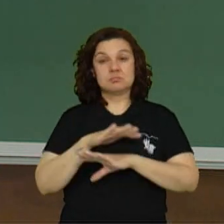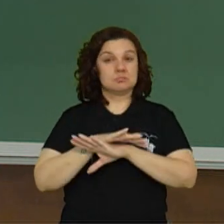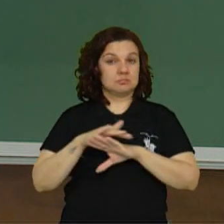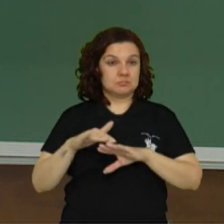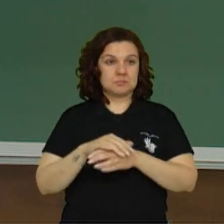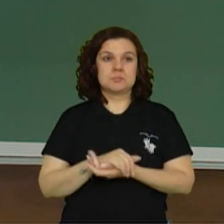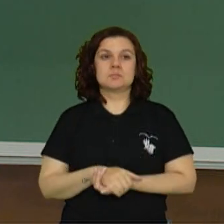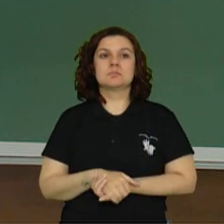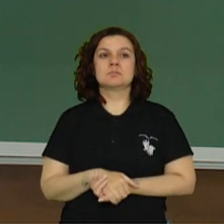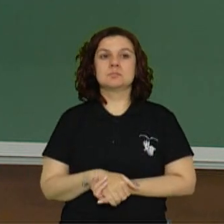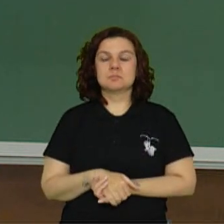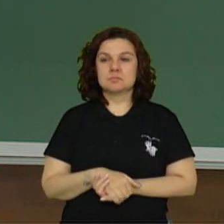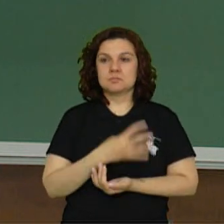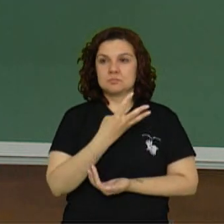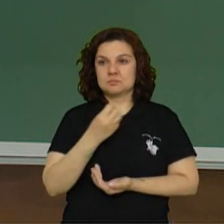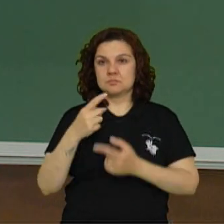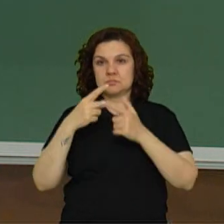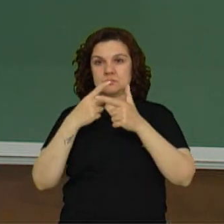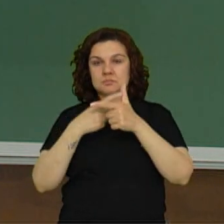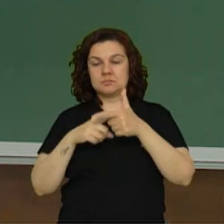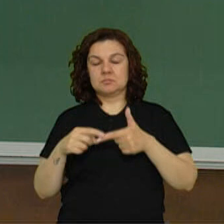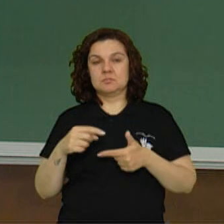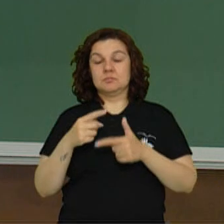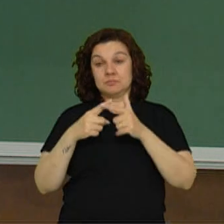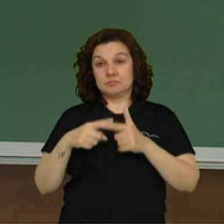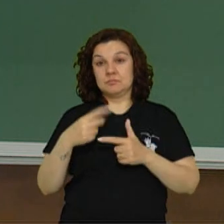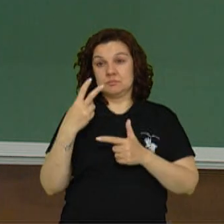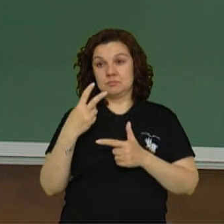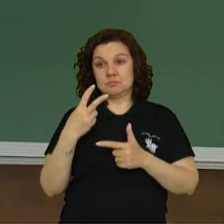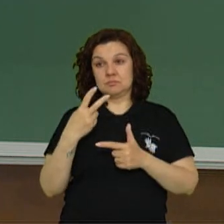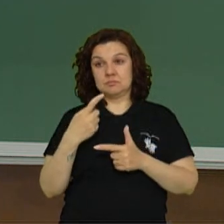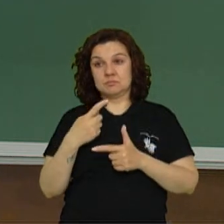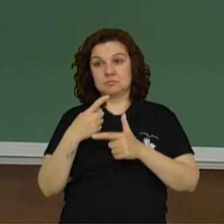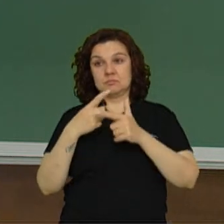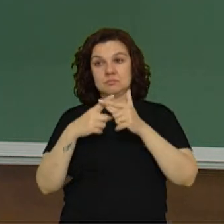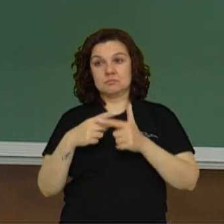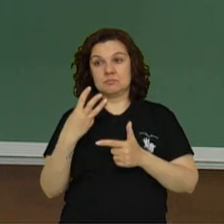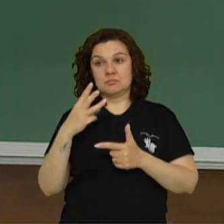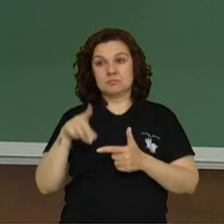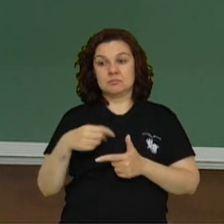tá? 400 por 2 multiplica por 3,14, certo?